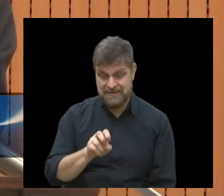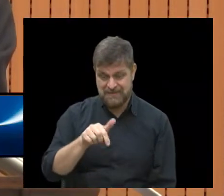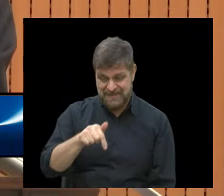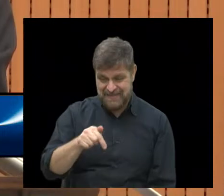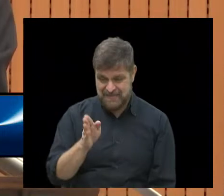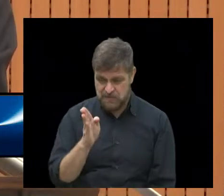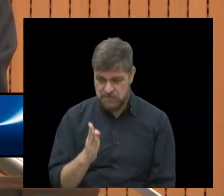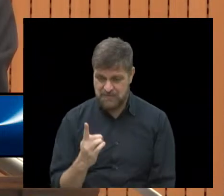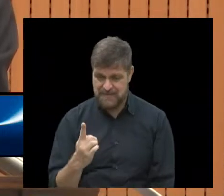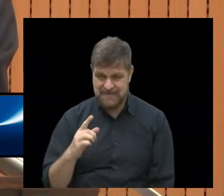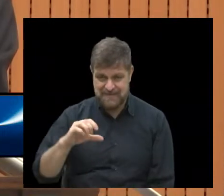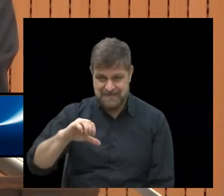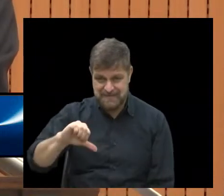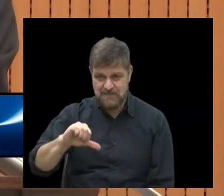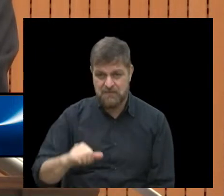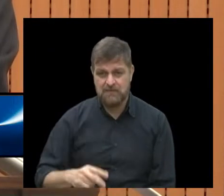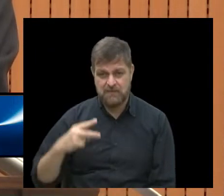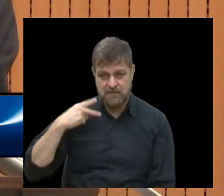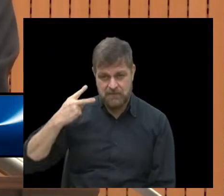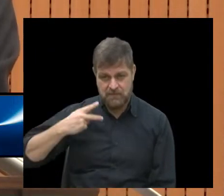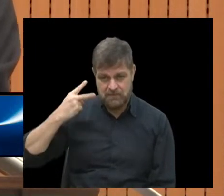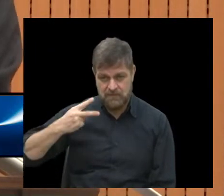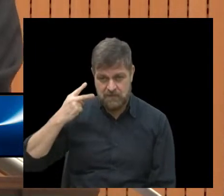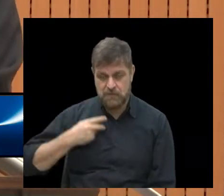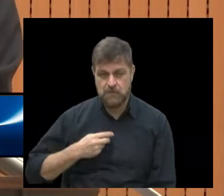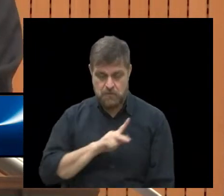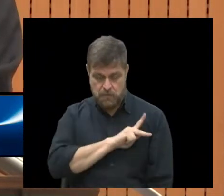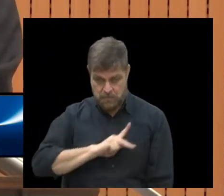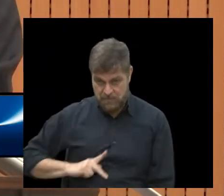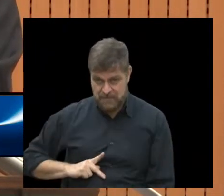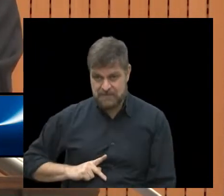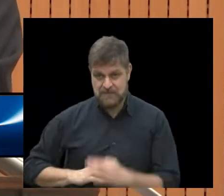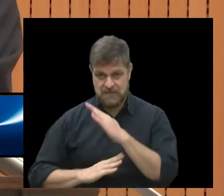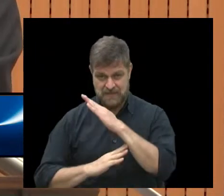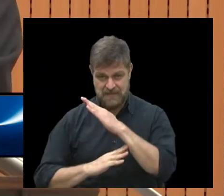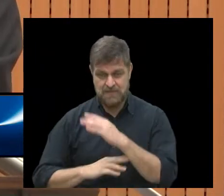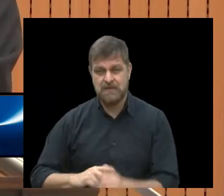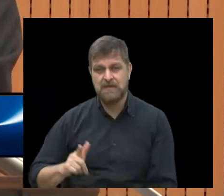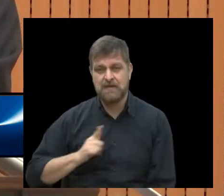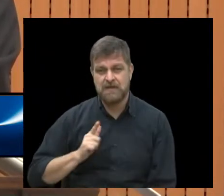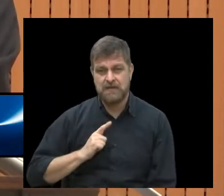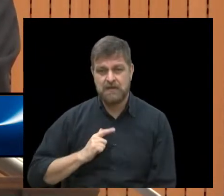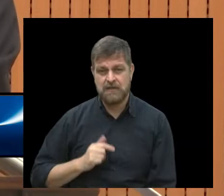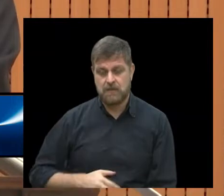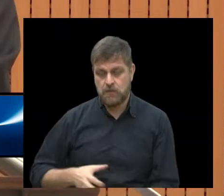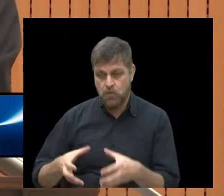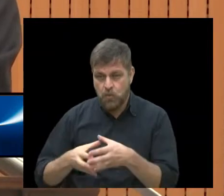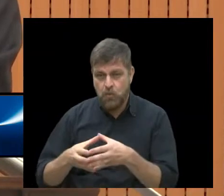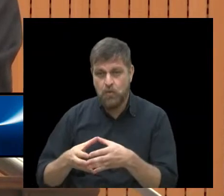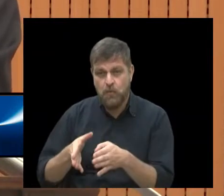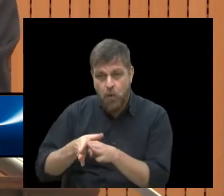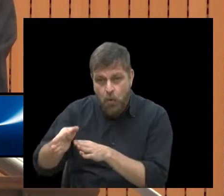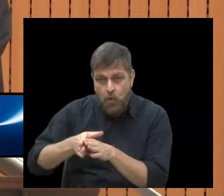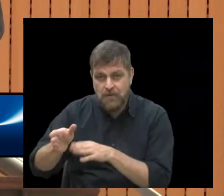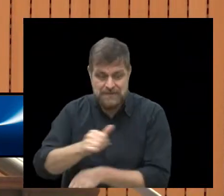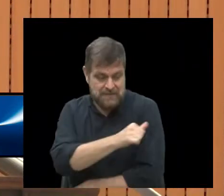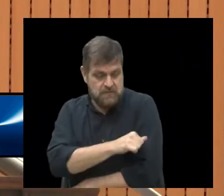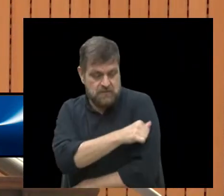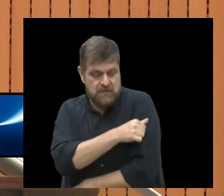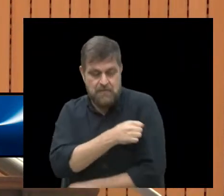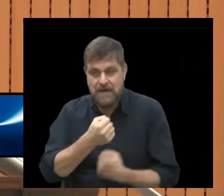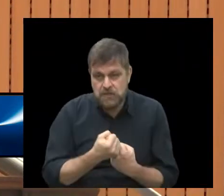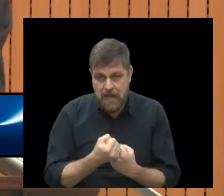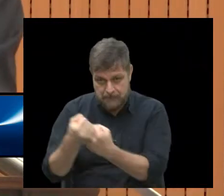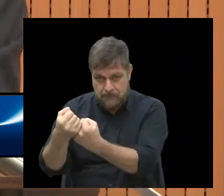57 de 2019, do nobre vereador Marcos Bernardelli, que apoia o COREN, o Conselho Regional de